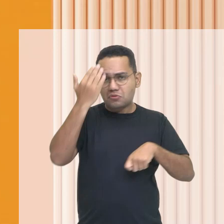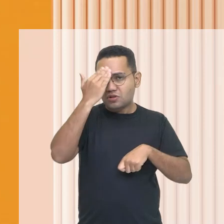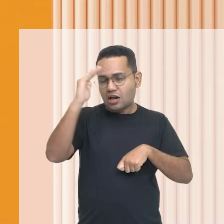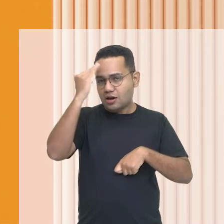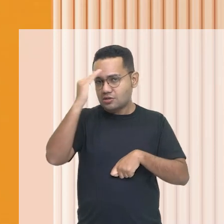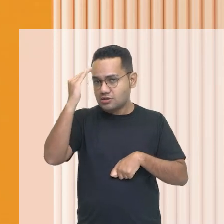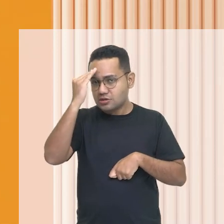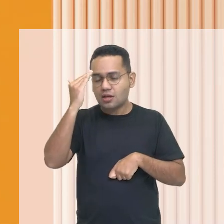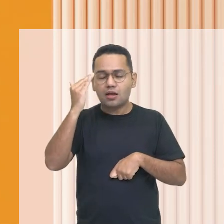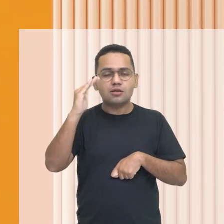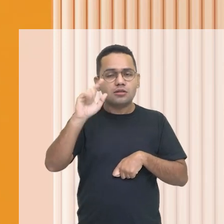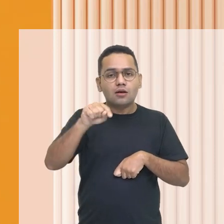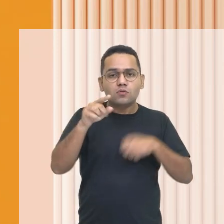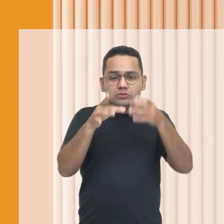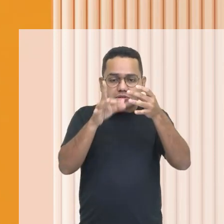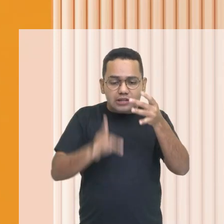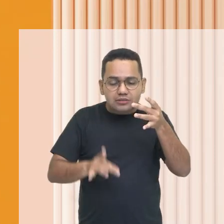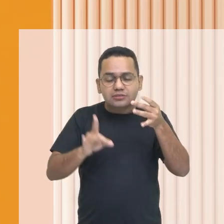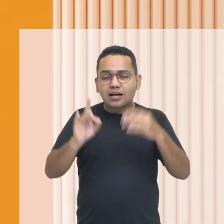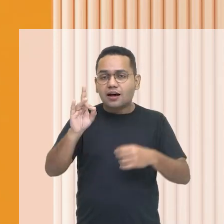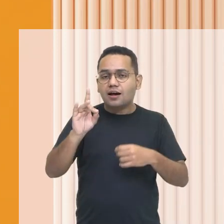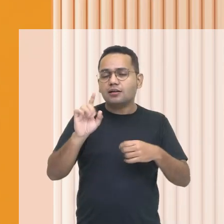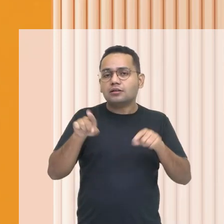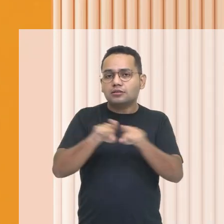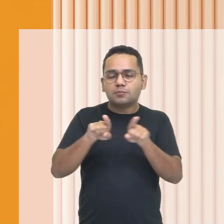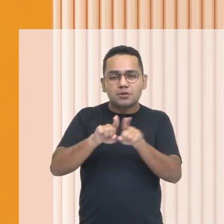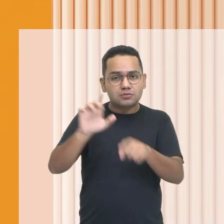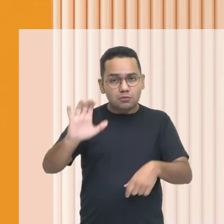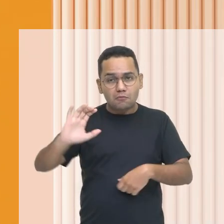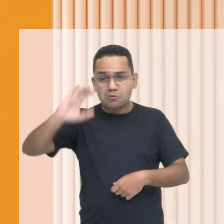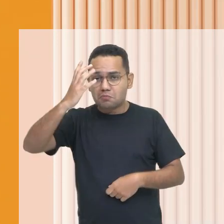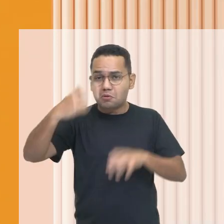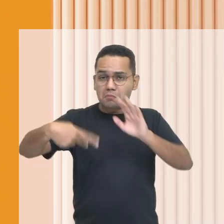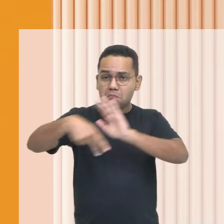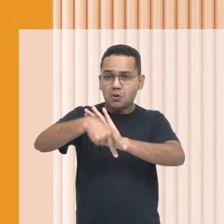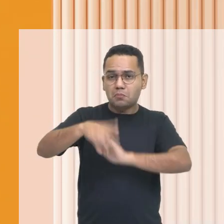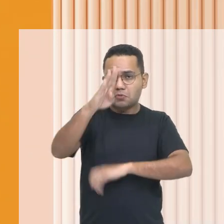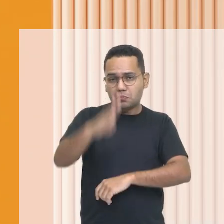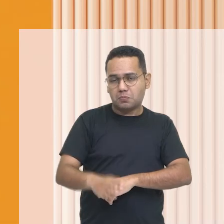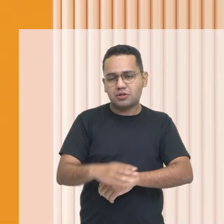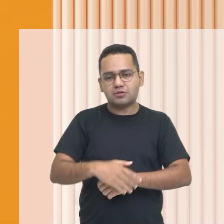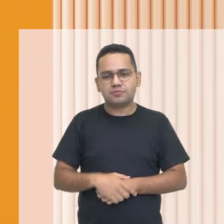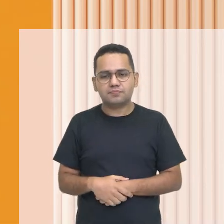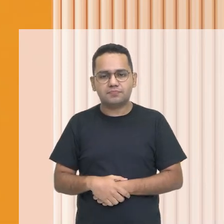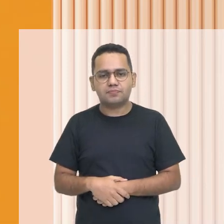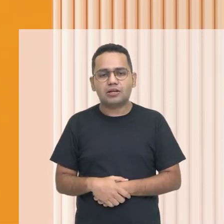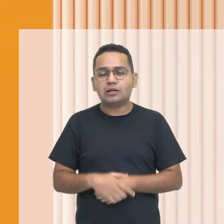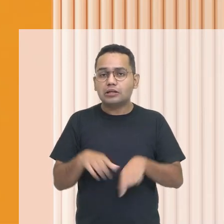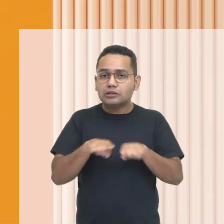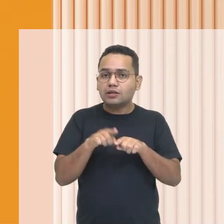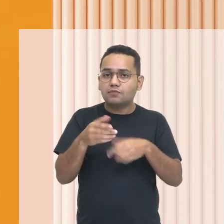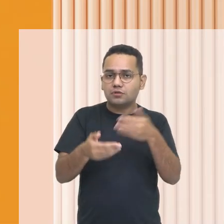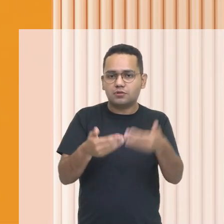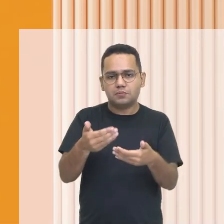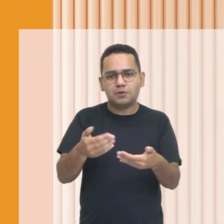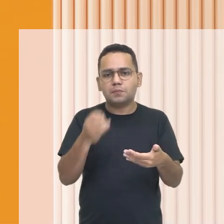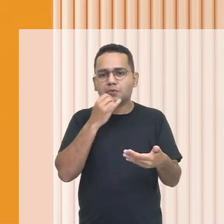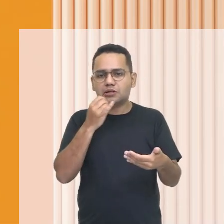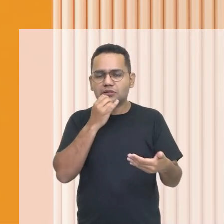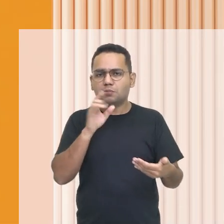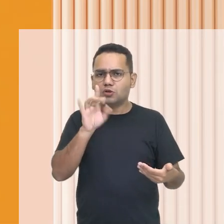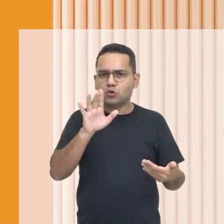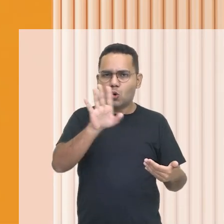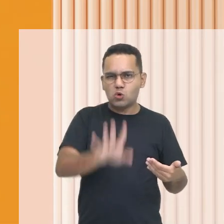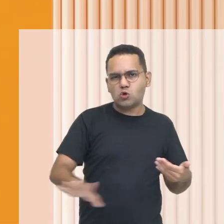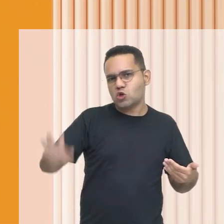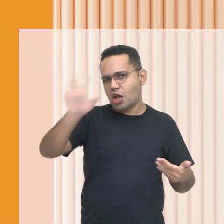tá? E como ele foi se desenvolvendo, não somente na questão do âmbito